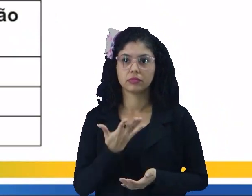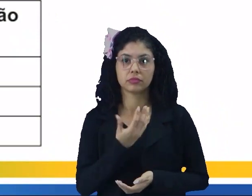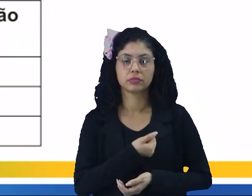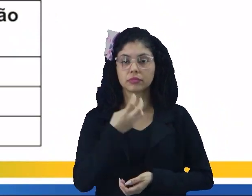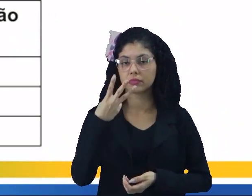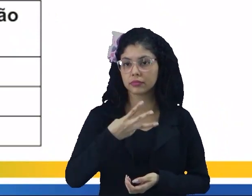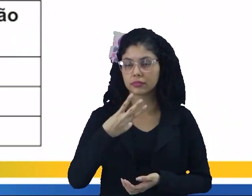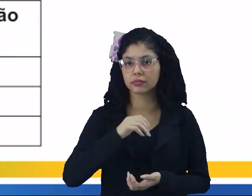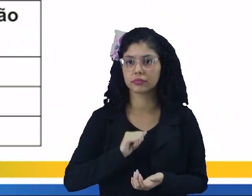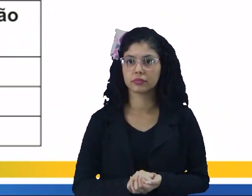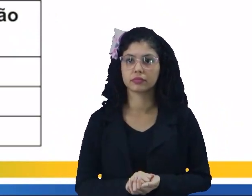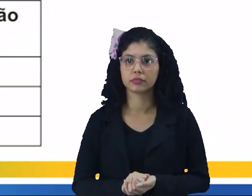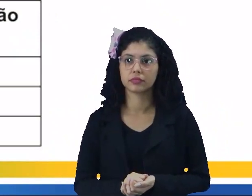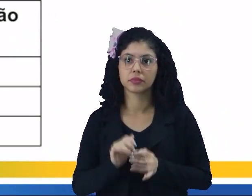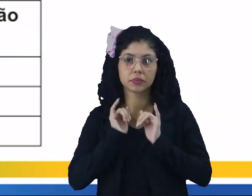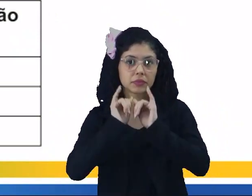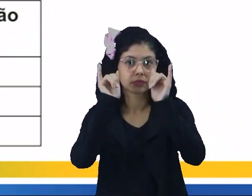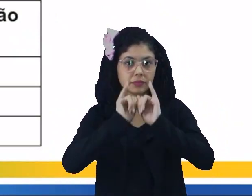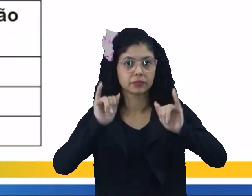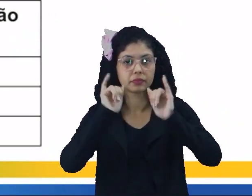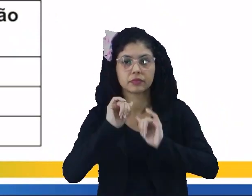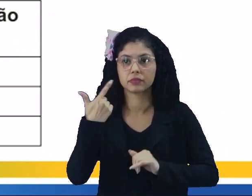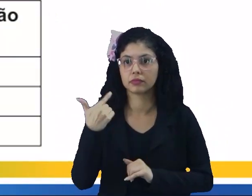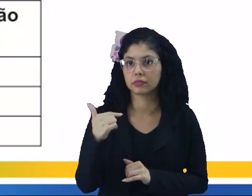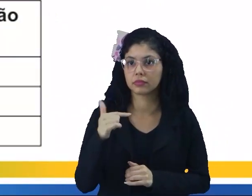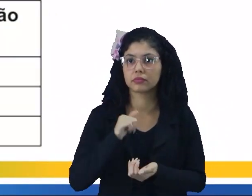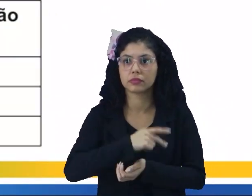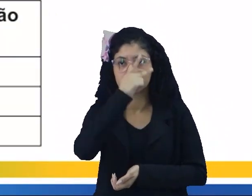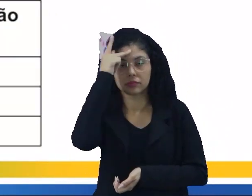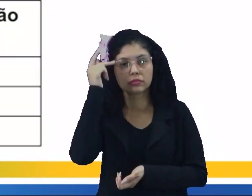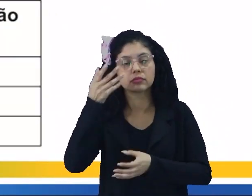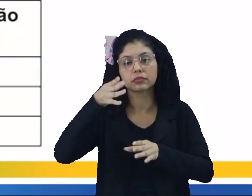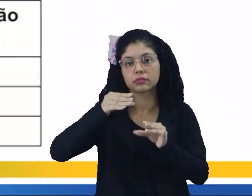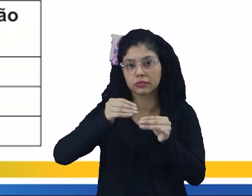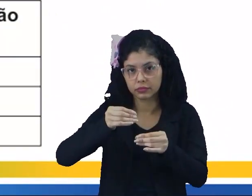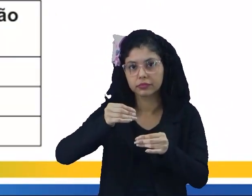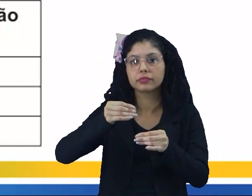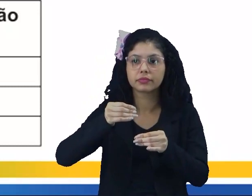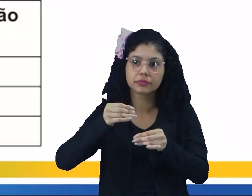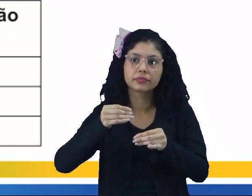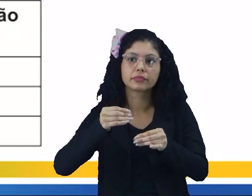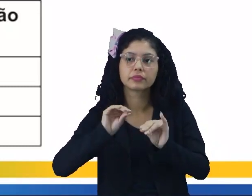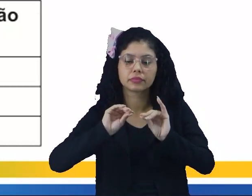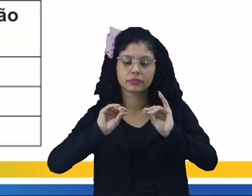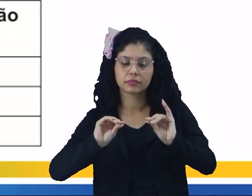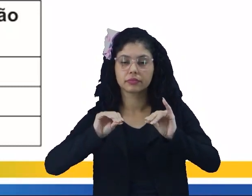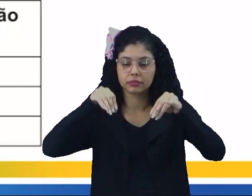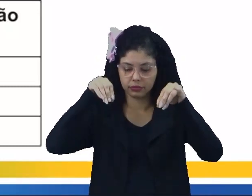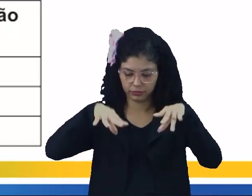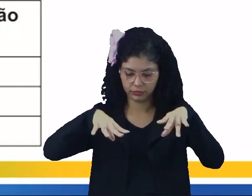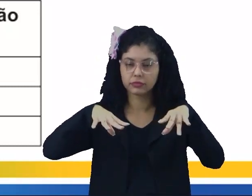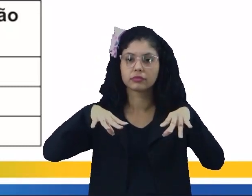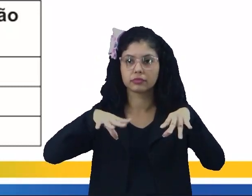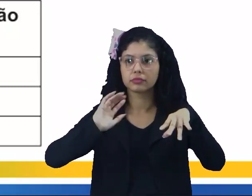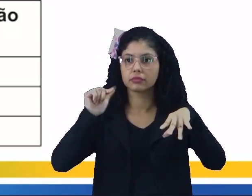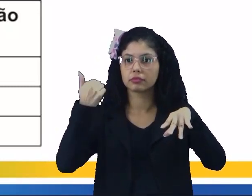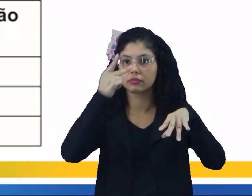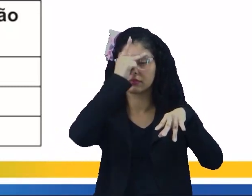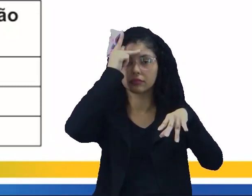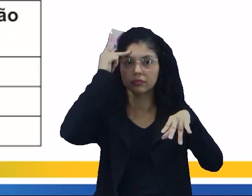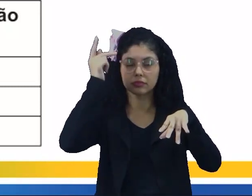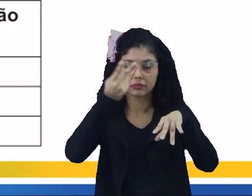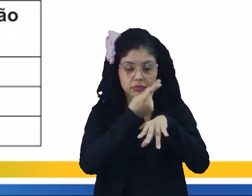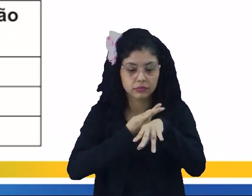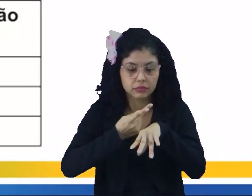número 3, sem aviso prévio, a pessoa que estiver segurando a régua deve soltá-la. A outra pessoa